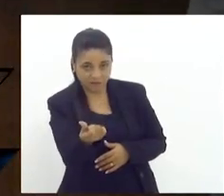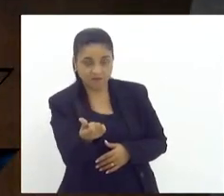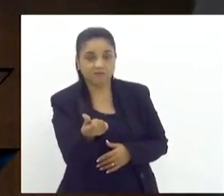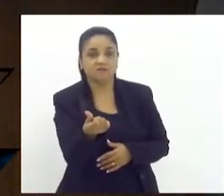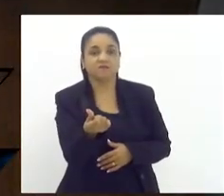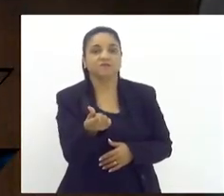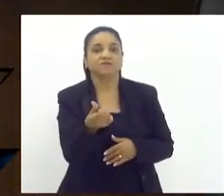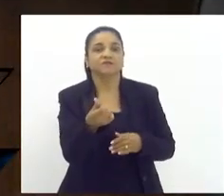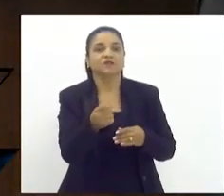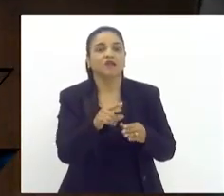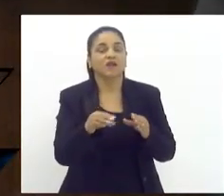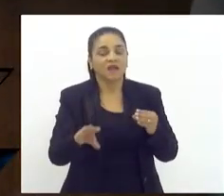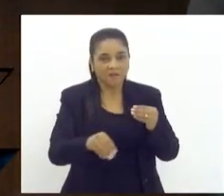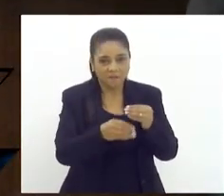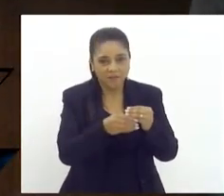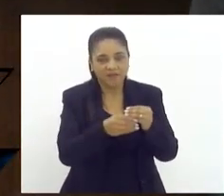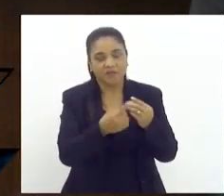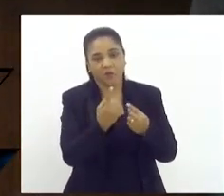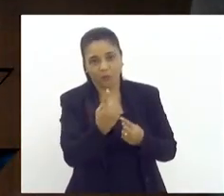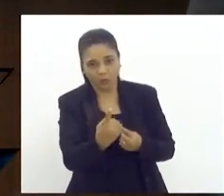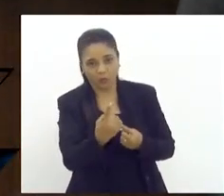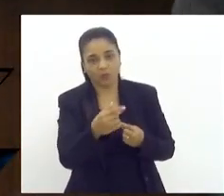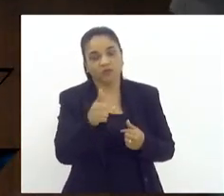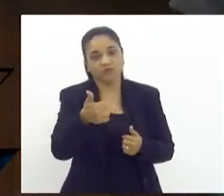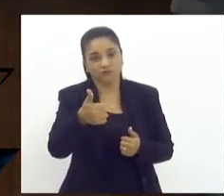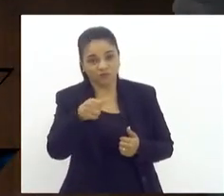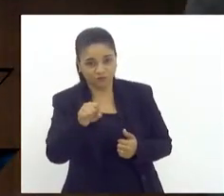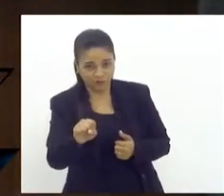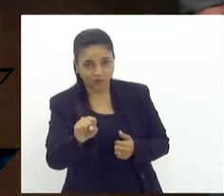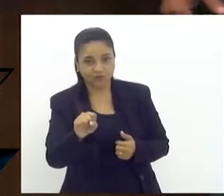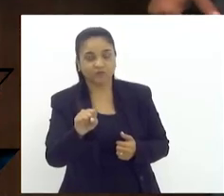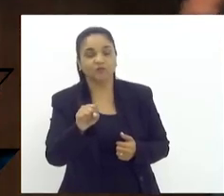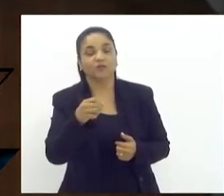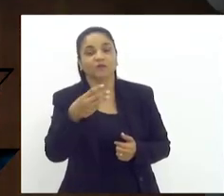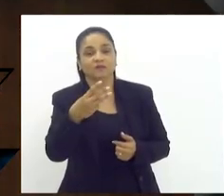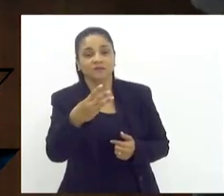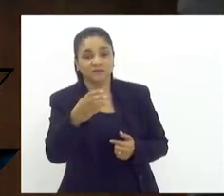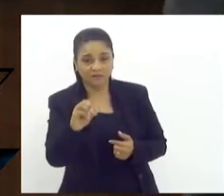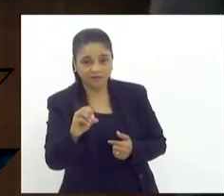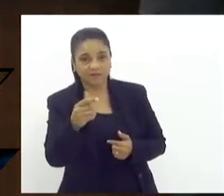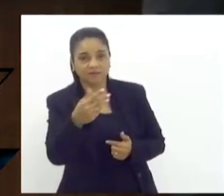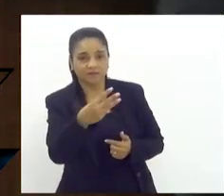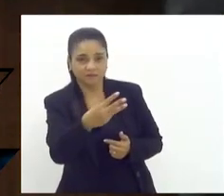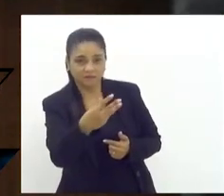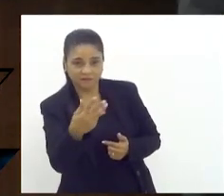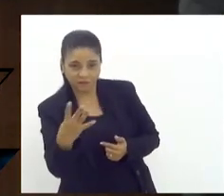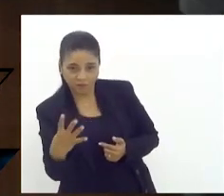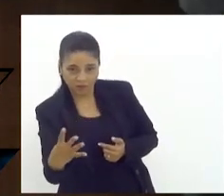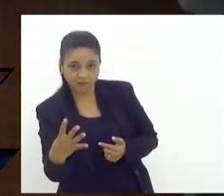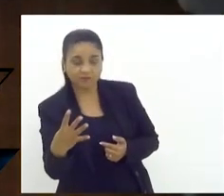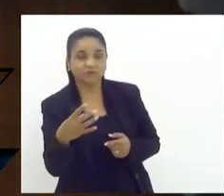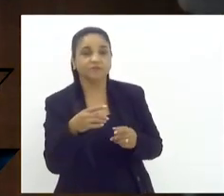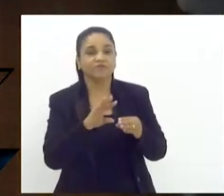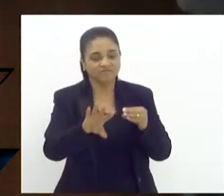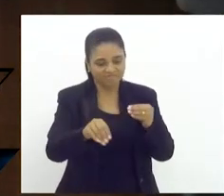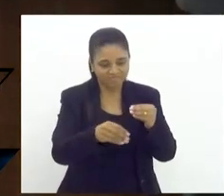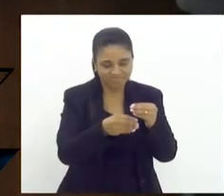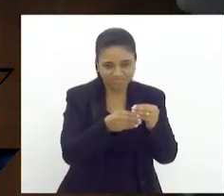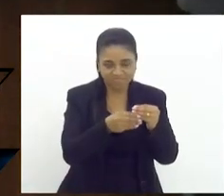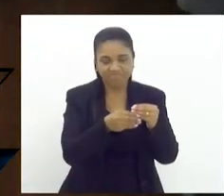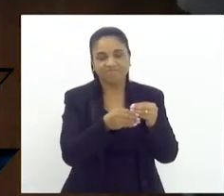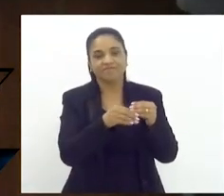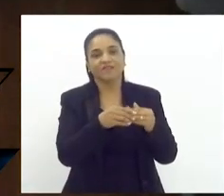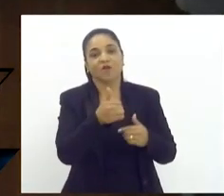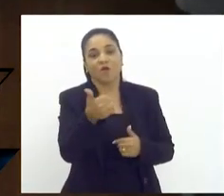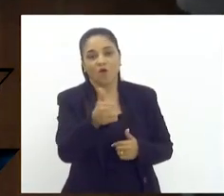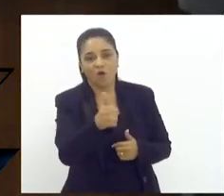rejeição da emenda número 1 números 18 e 30 e 34 pela rejeição da emenda número 11 número 25